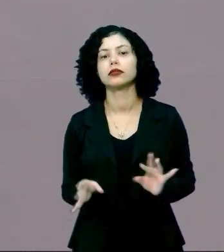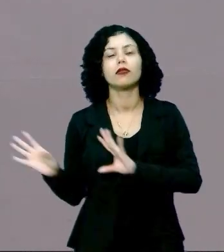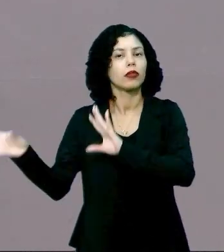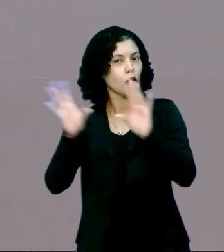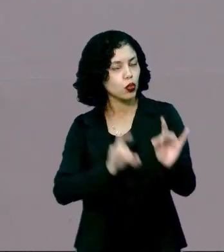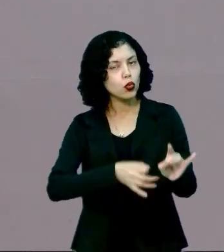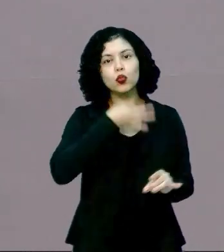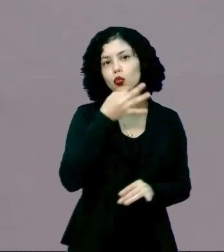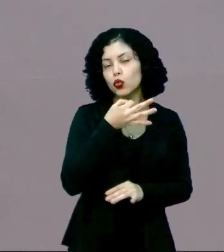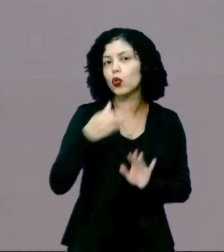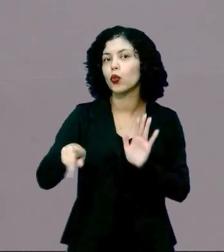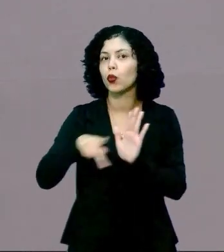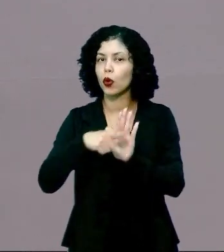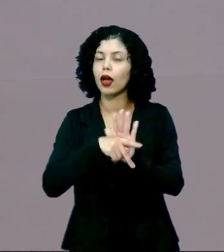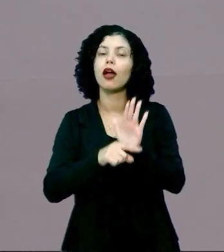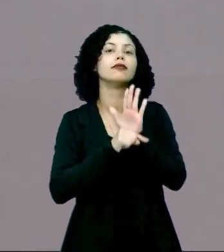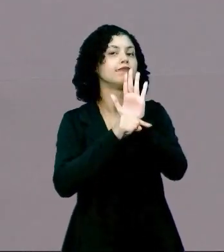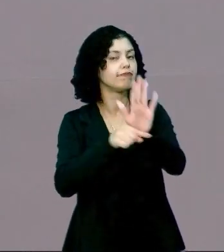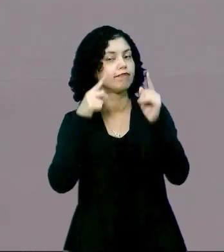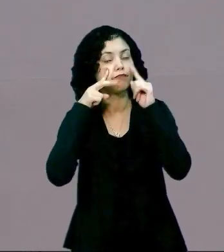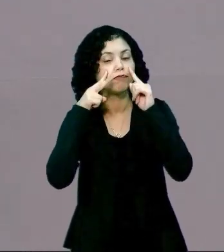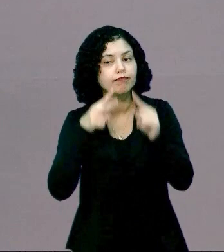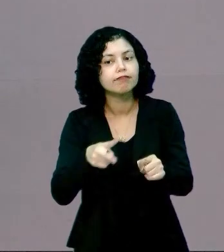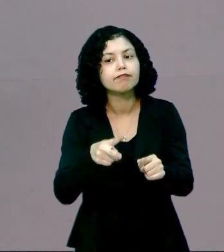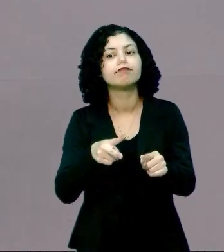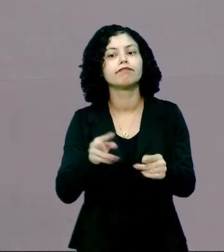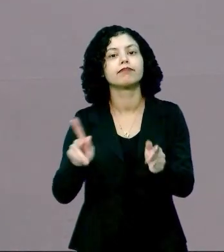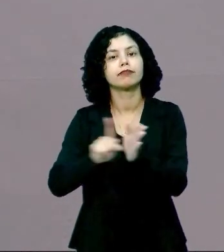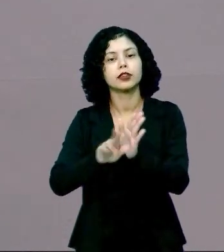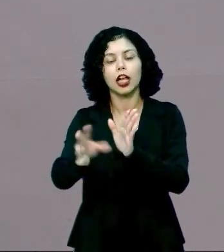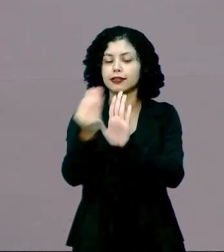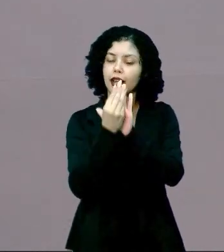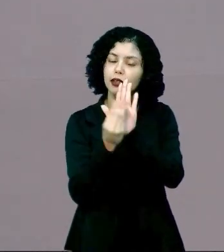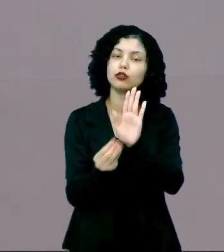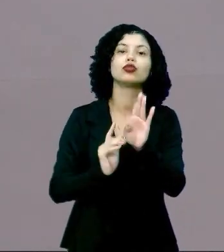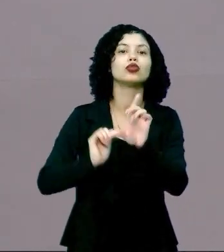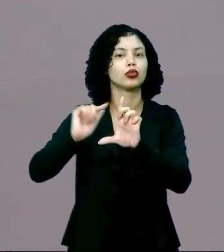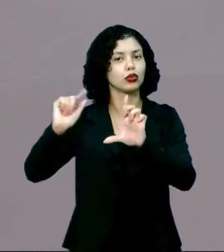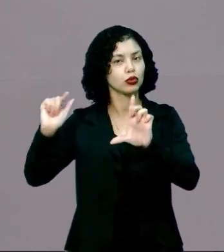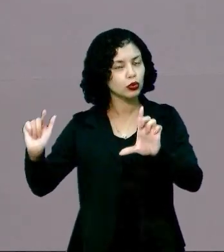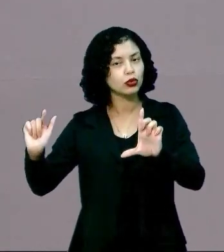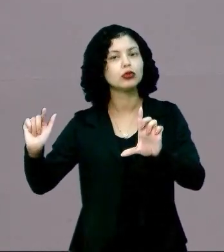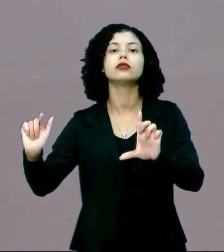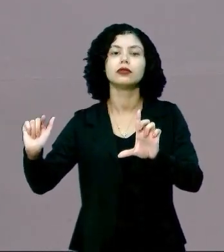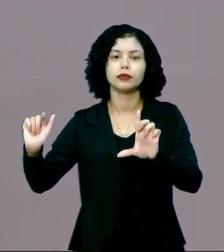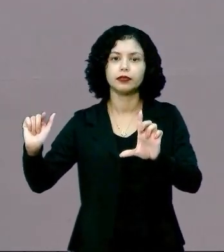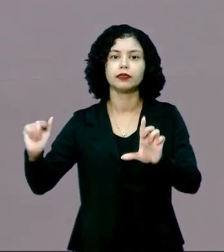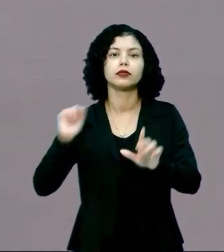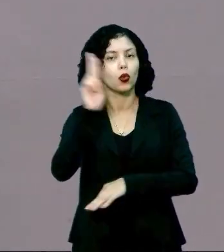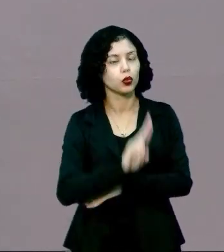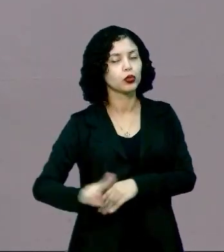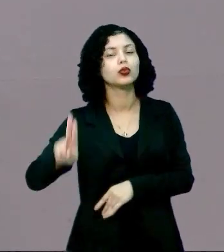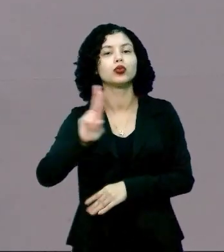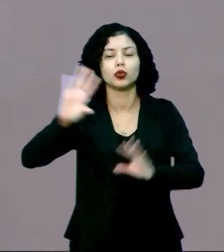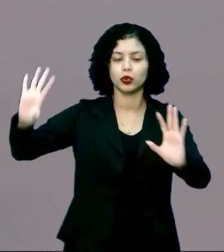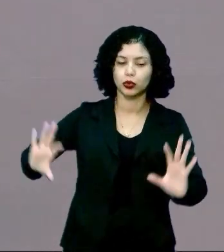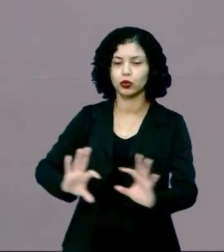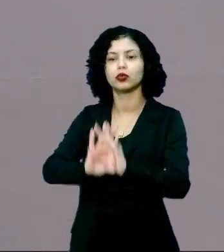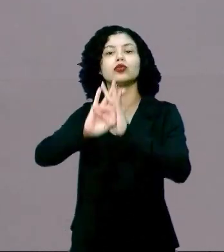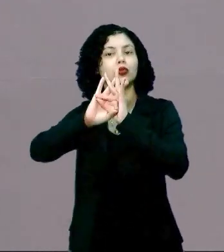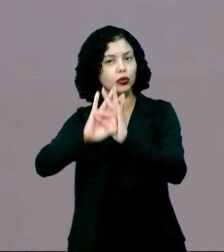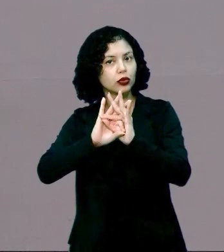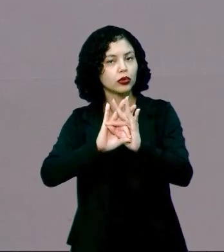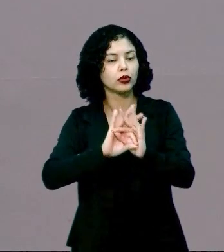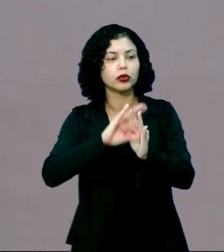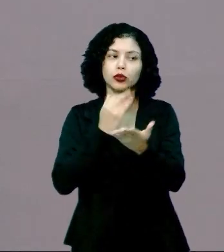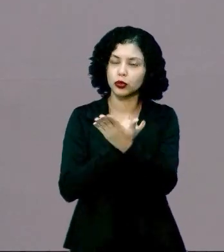trouxe argumentos que comprovem o meu ponto de vista, com provas, eu trouxe dados estatísticos, eu utilizei conectivos,